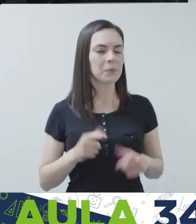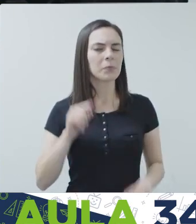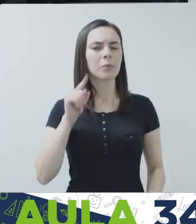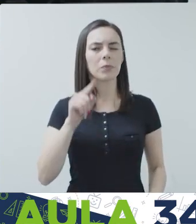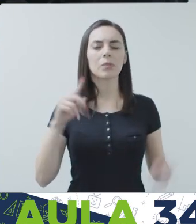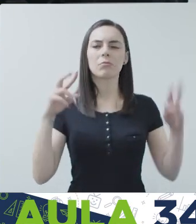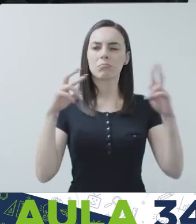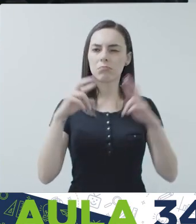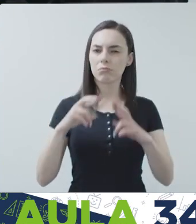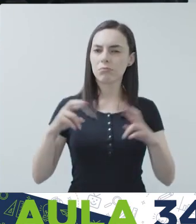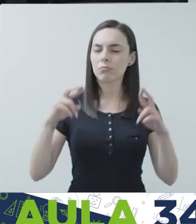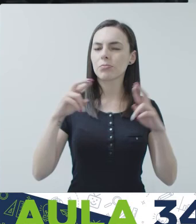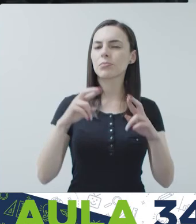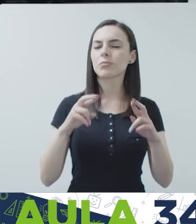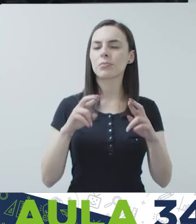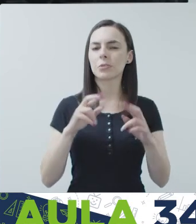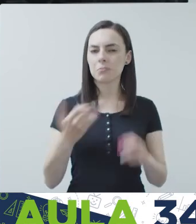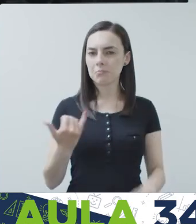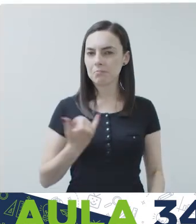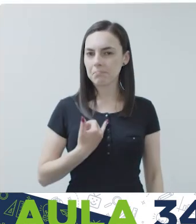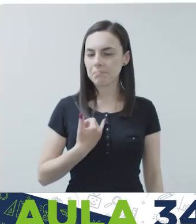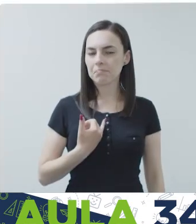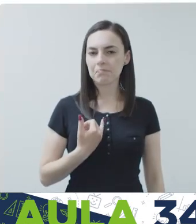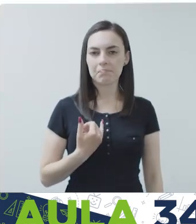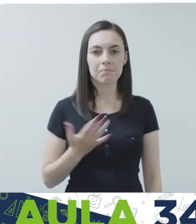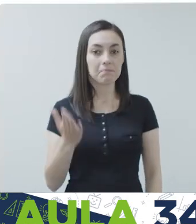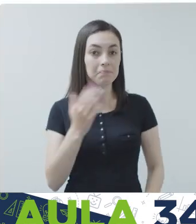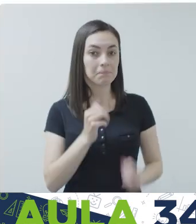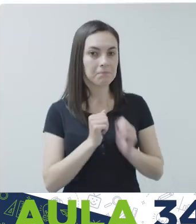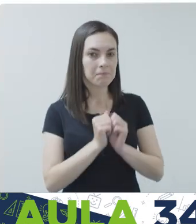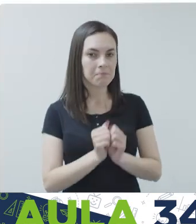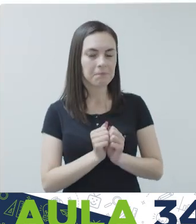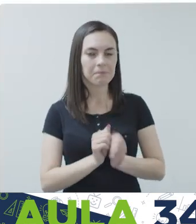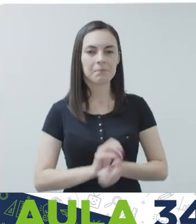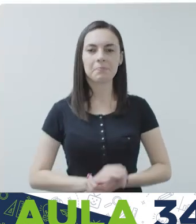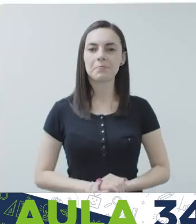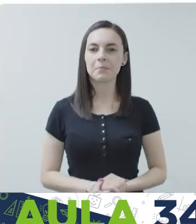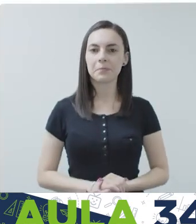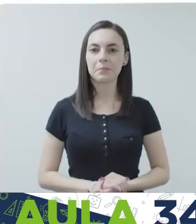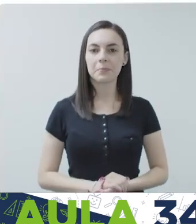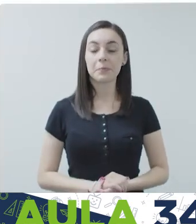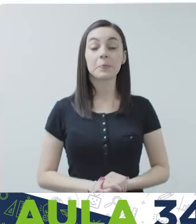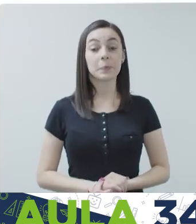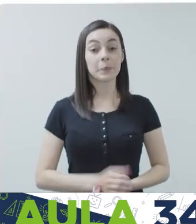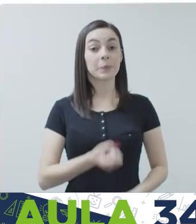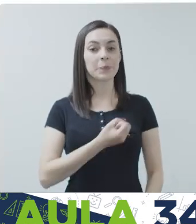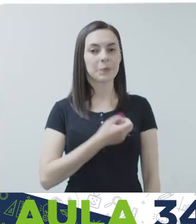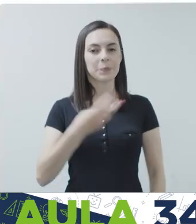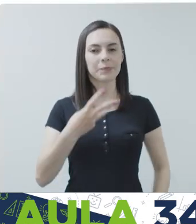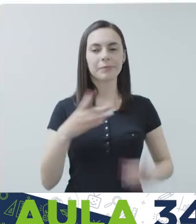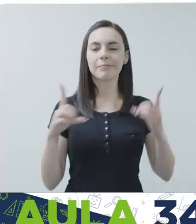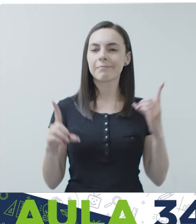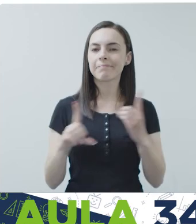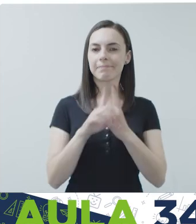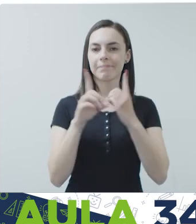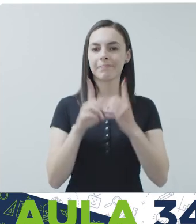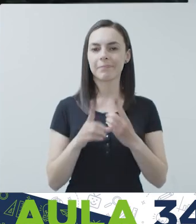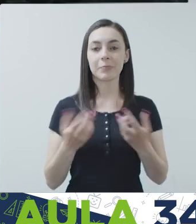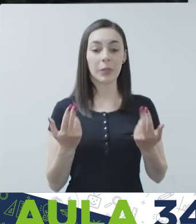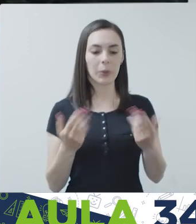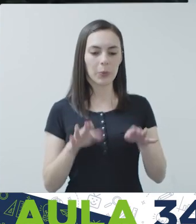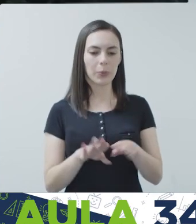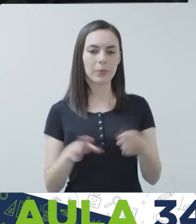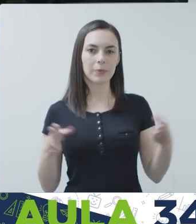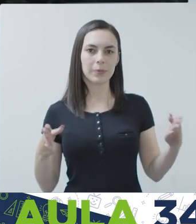observaram muito, vocês podem me dizer. Vamos juntos? Olha, encontramos o número 3. Igual nós temos aqui na nossa